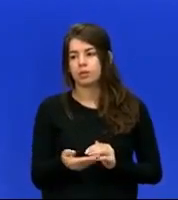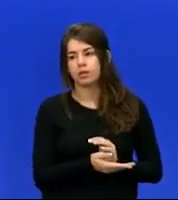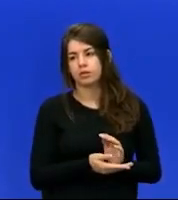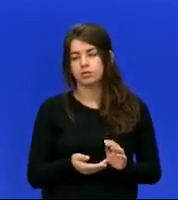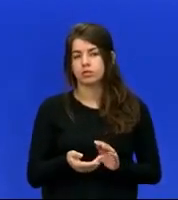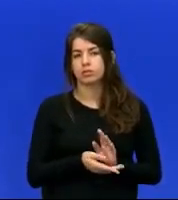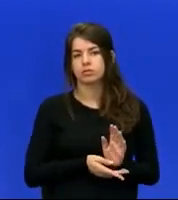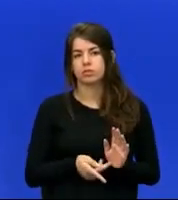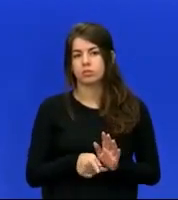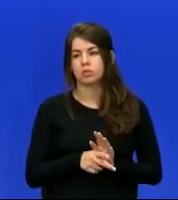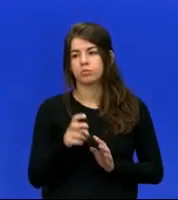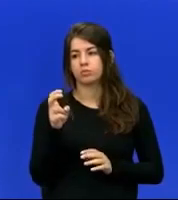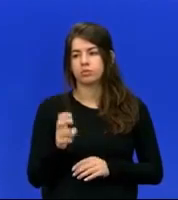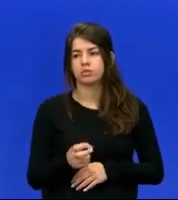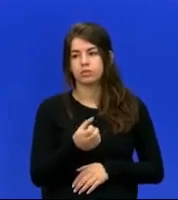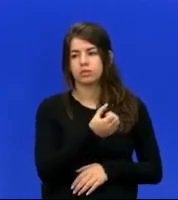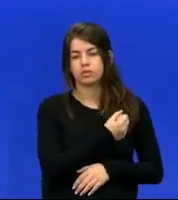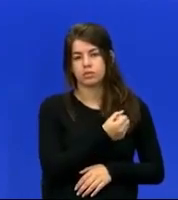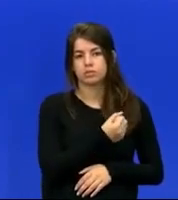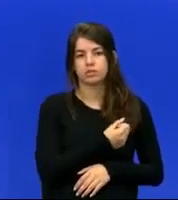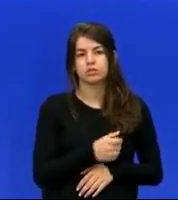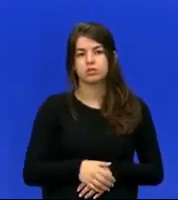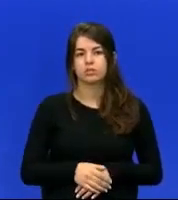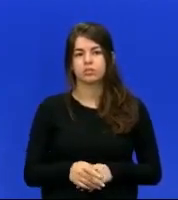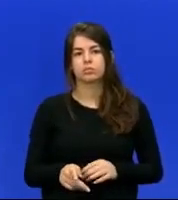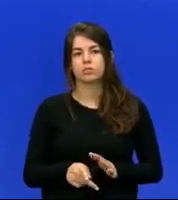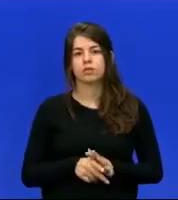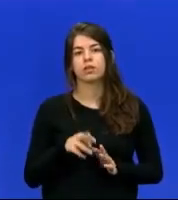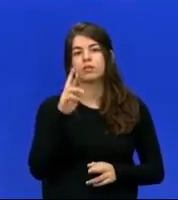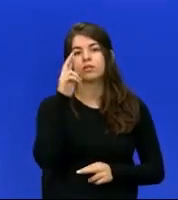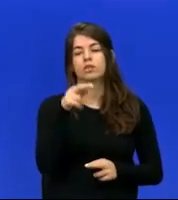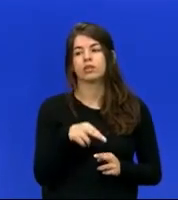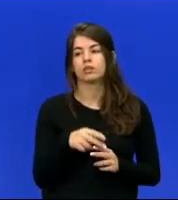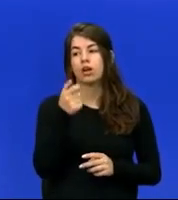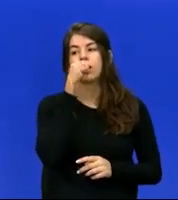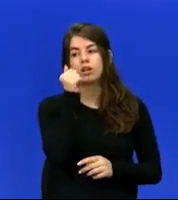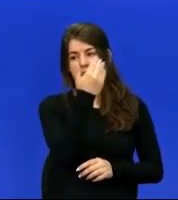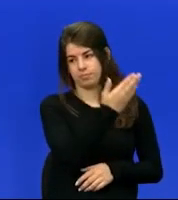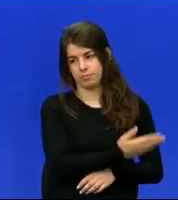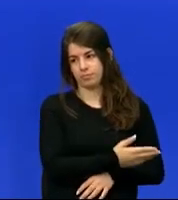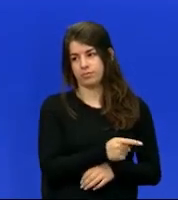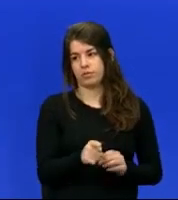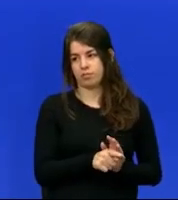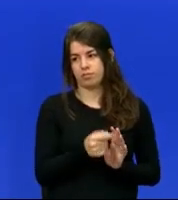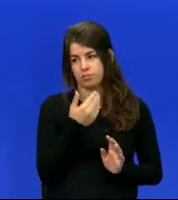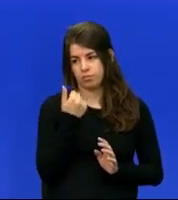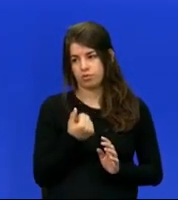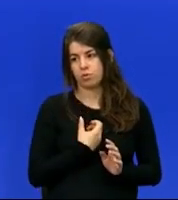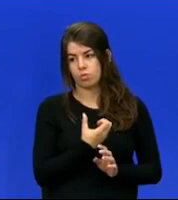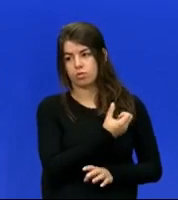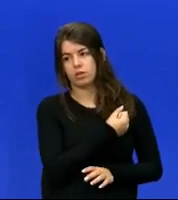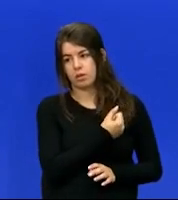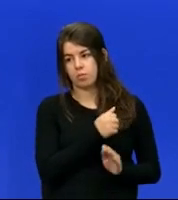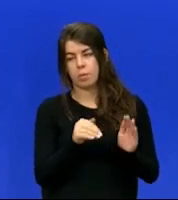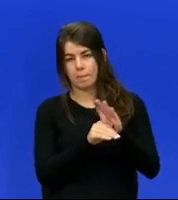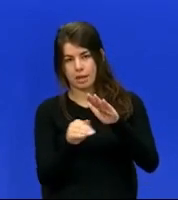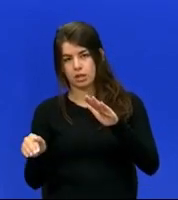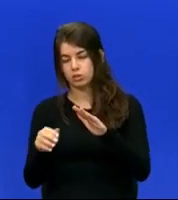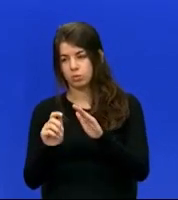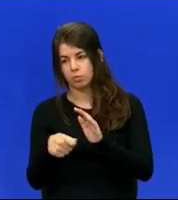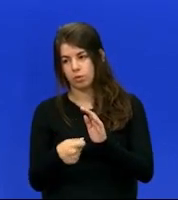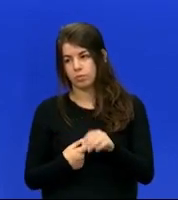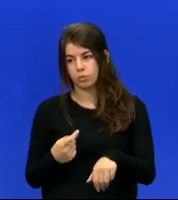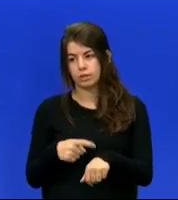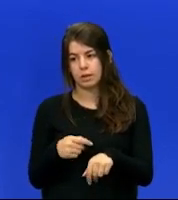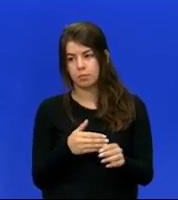aqui é o valor de x, não é? Que no caso refere-se a no caso, a quantidade, a média de duração